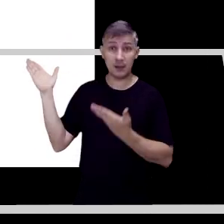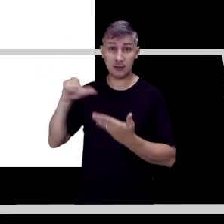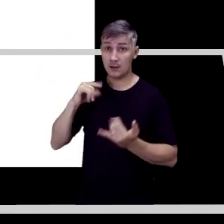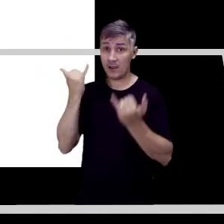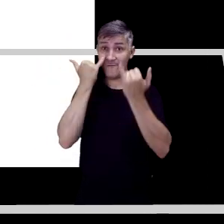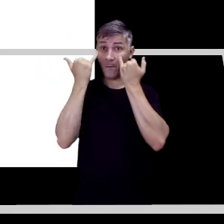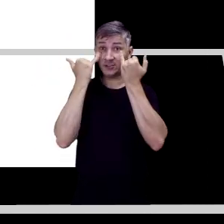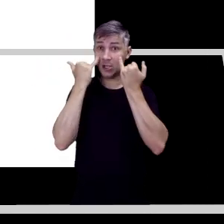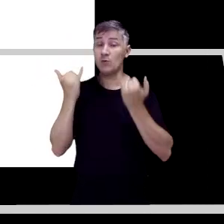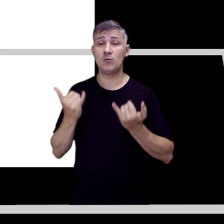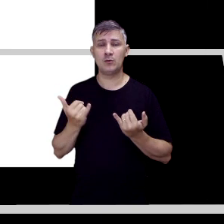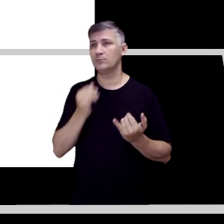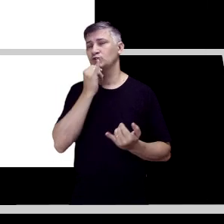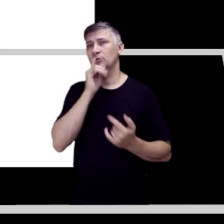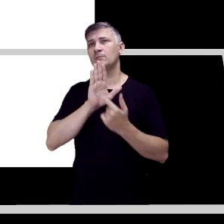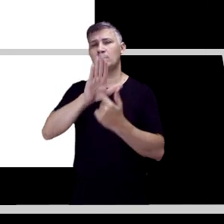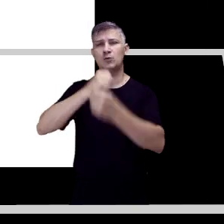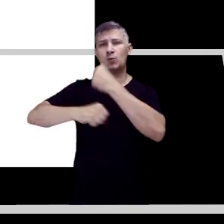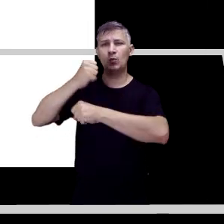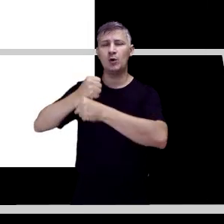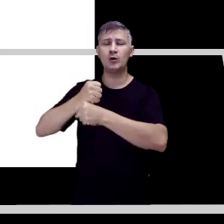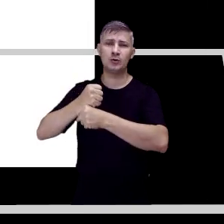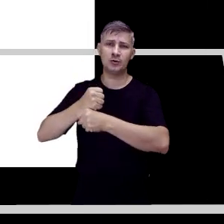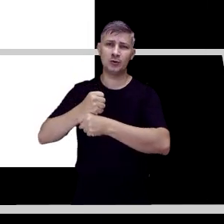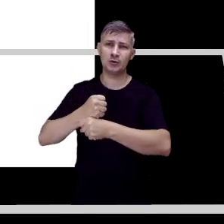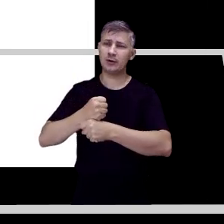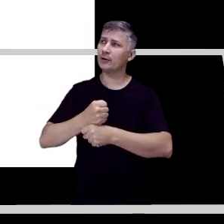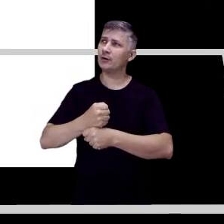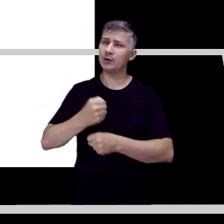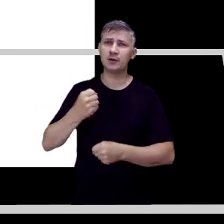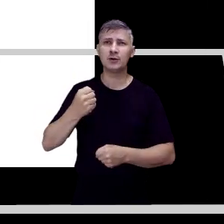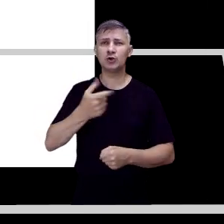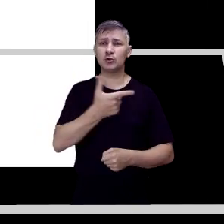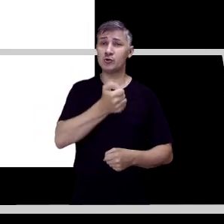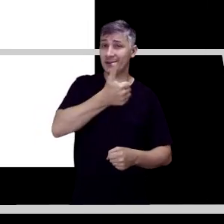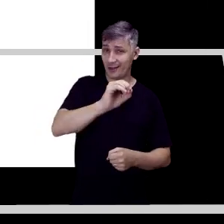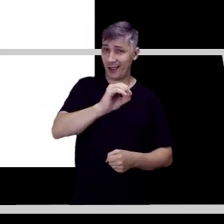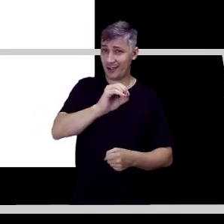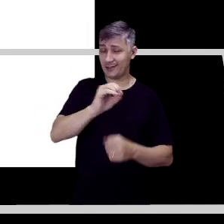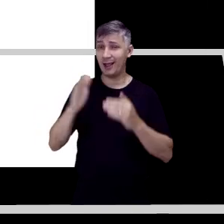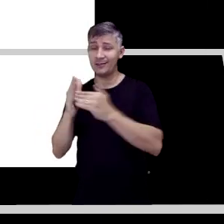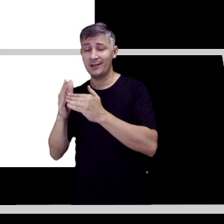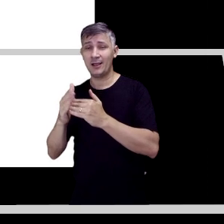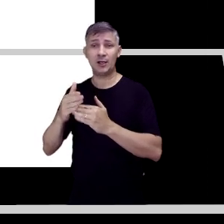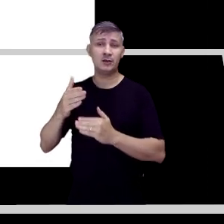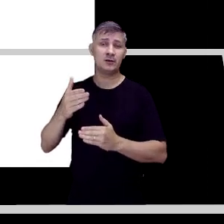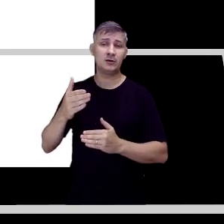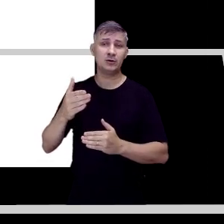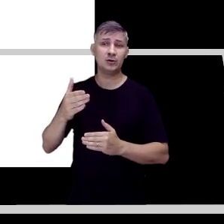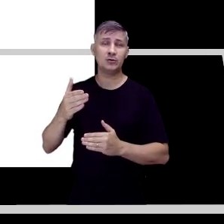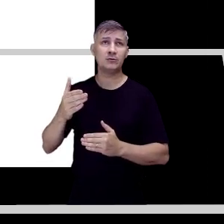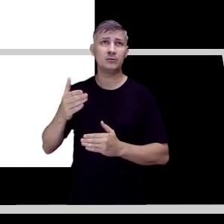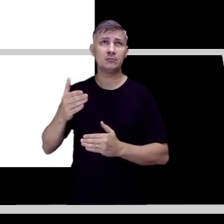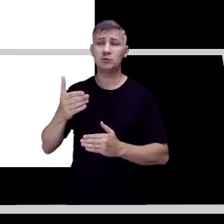até umas informações, assim, por exemplo, entre 2019 e 2010, são 141 arquivos, 192